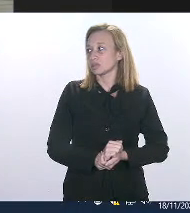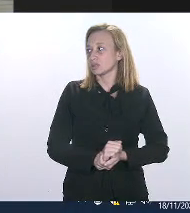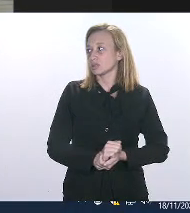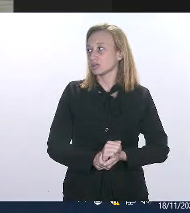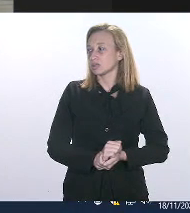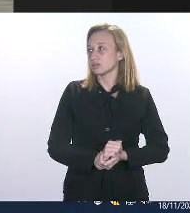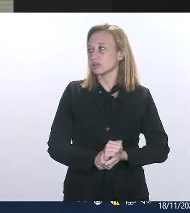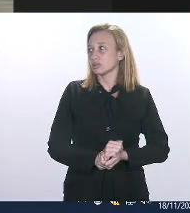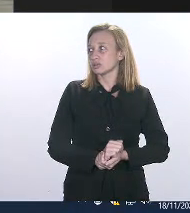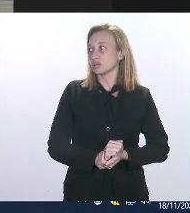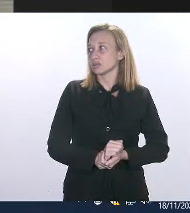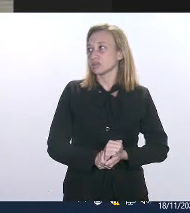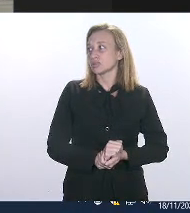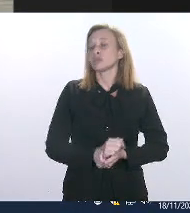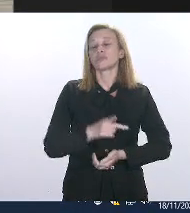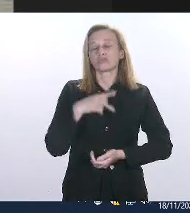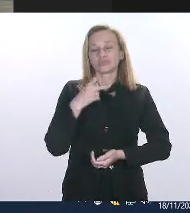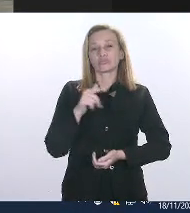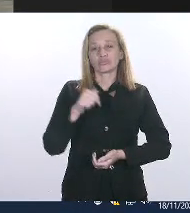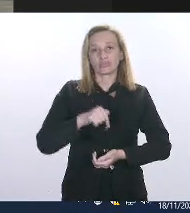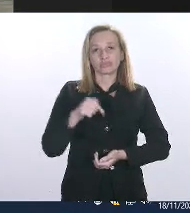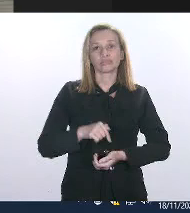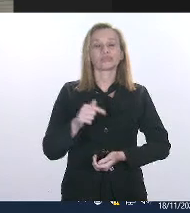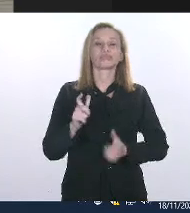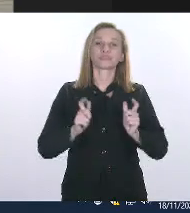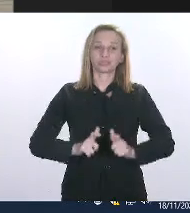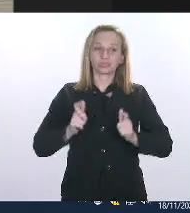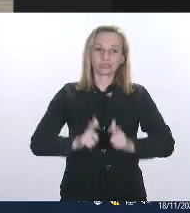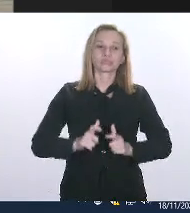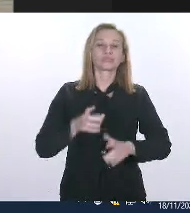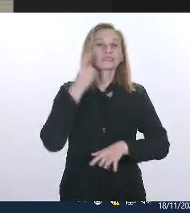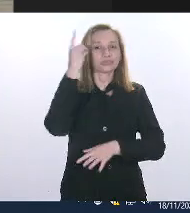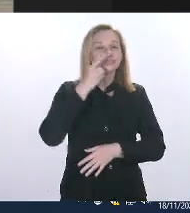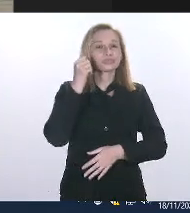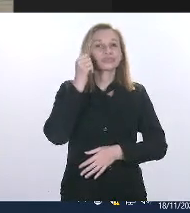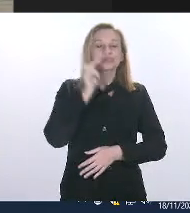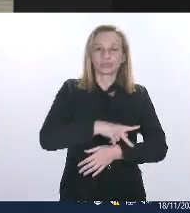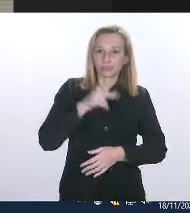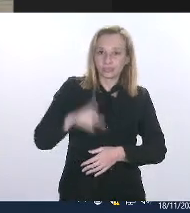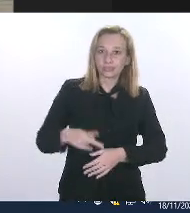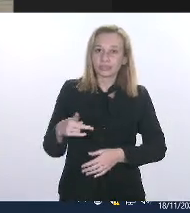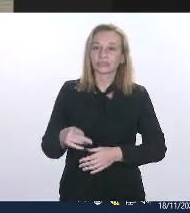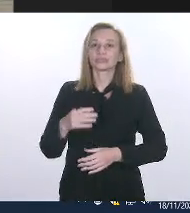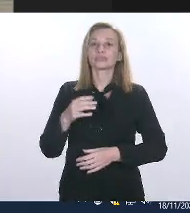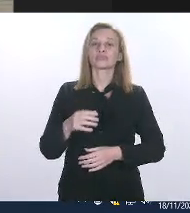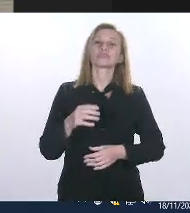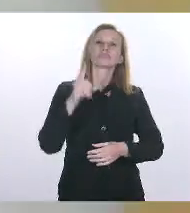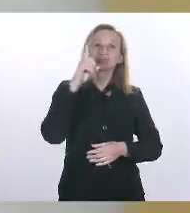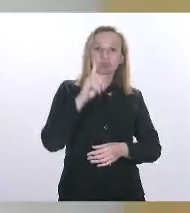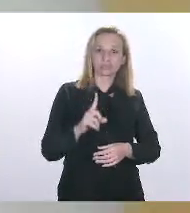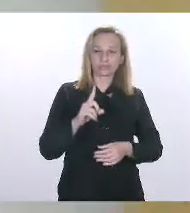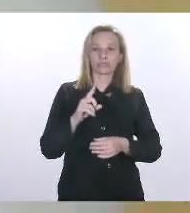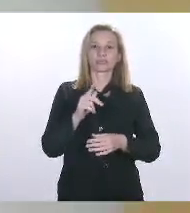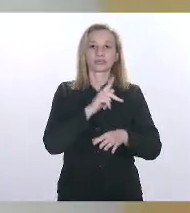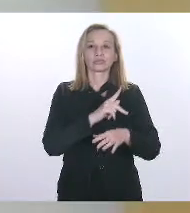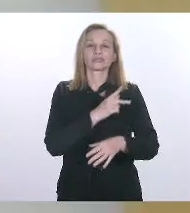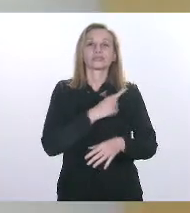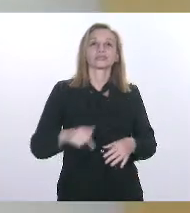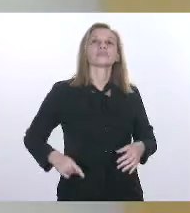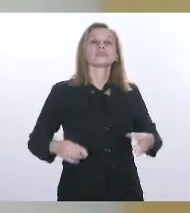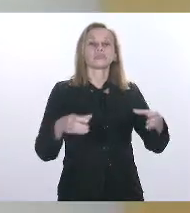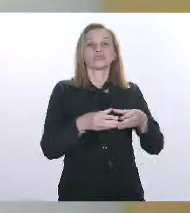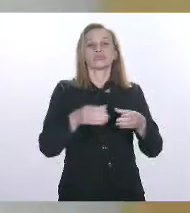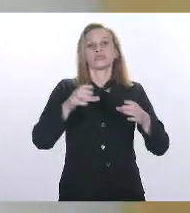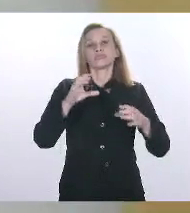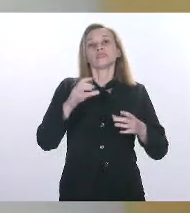concordam com essa manifestação, mas falo aqui deste lugar, deputado, professor, presidente da Comissão de Ciência e Tecnologia, é inaceitável